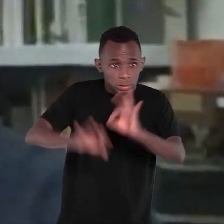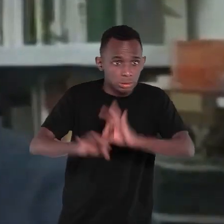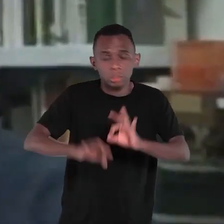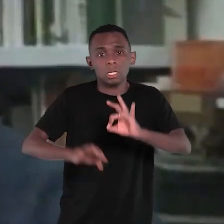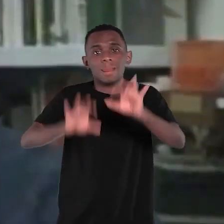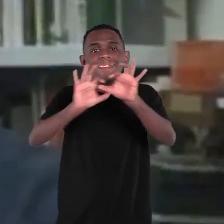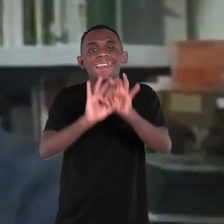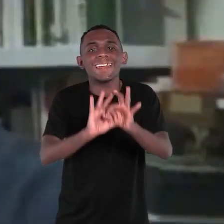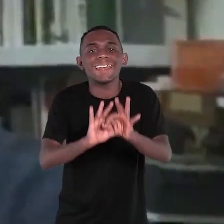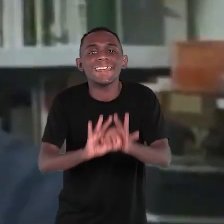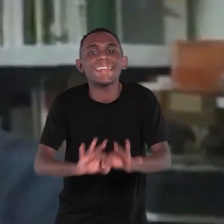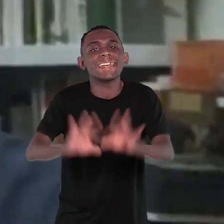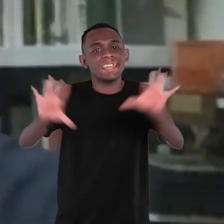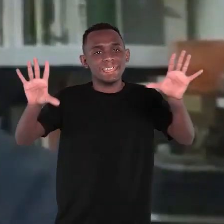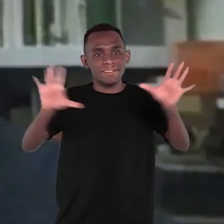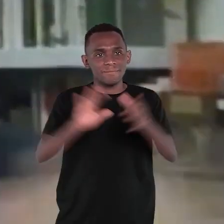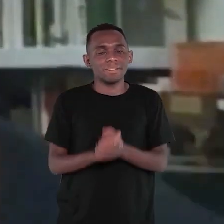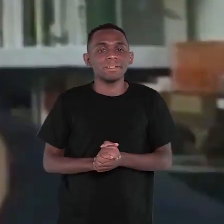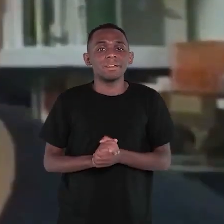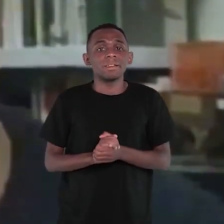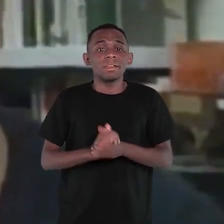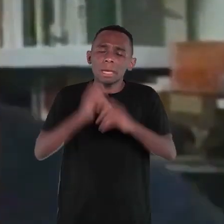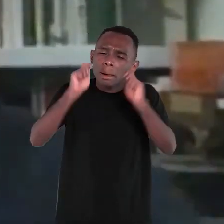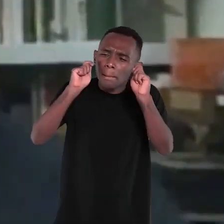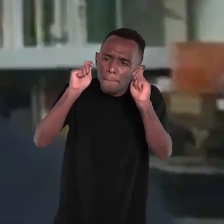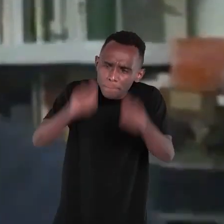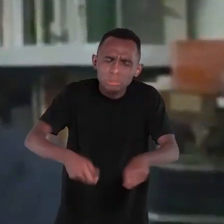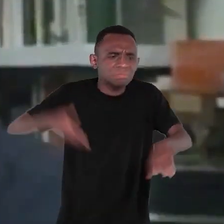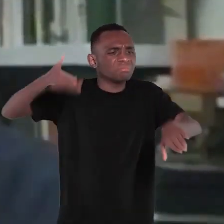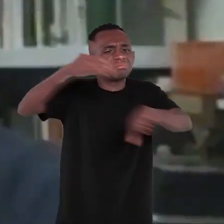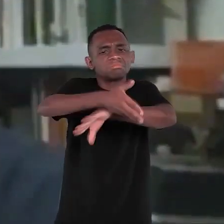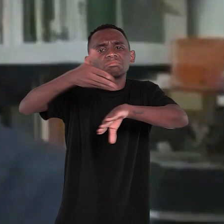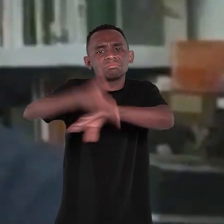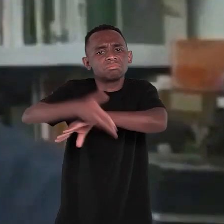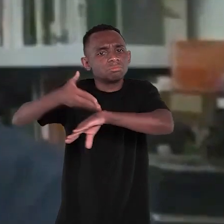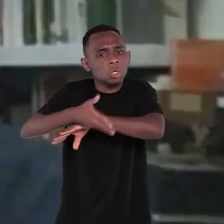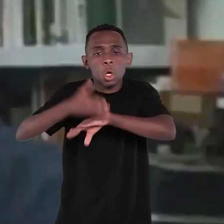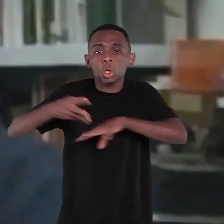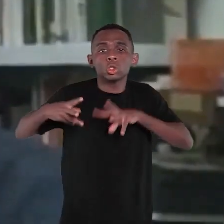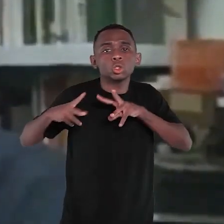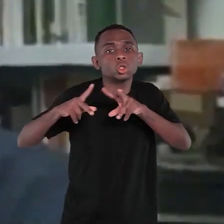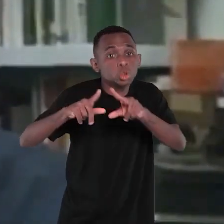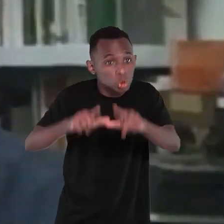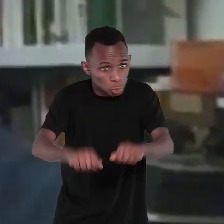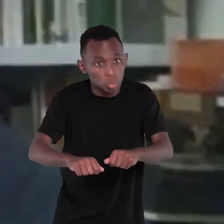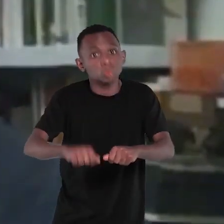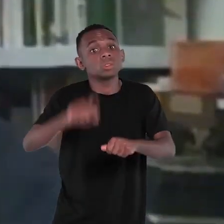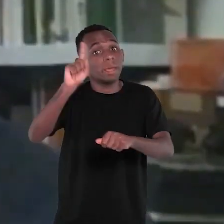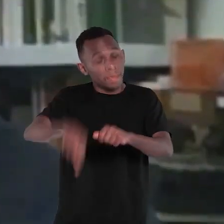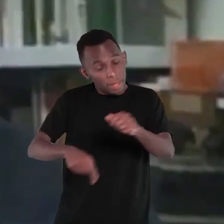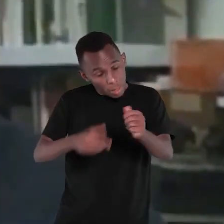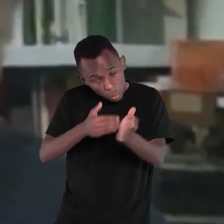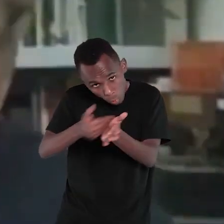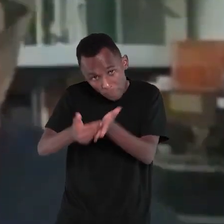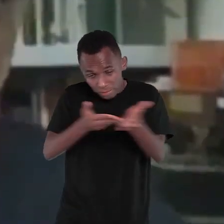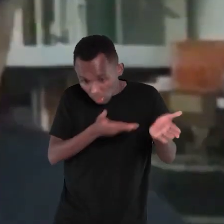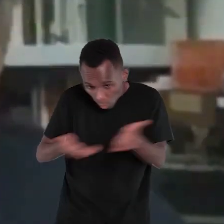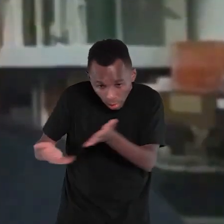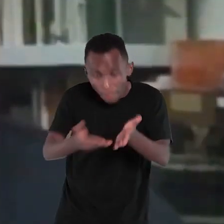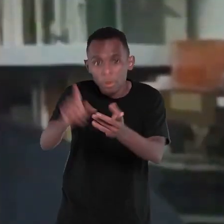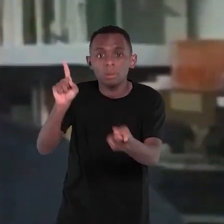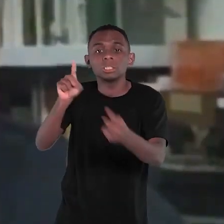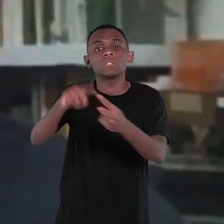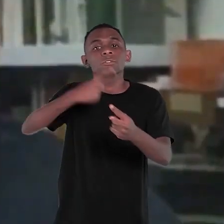universais que deem conta de dar condições de acesso a todo mundo, né? Então, esse é o caminho que a